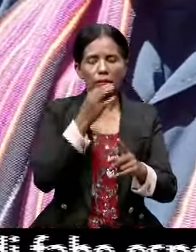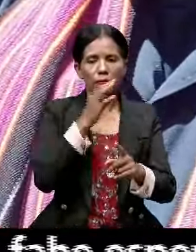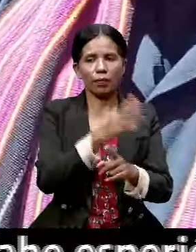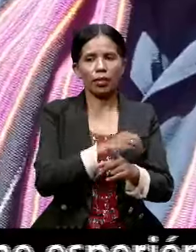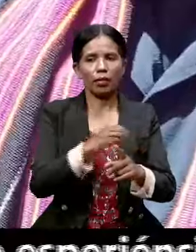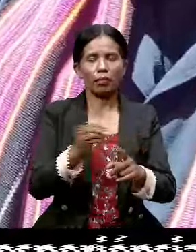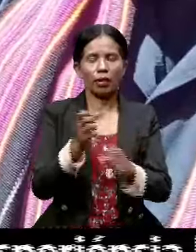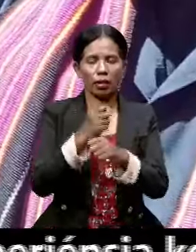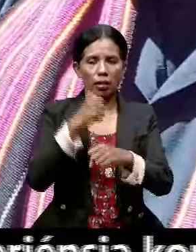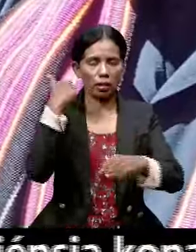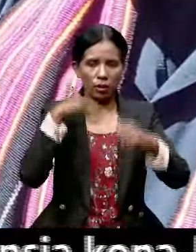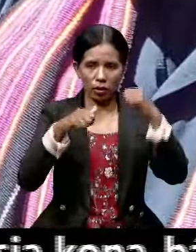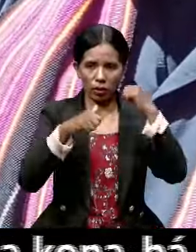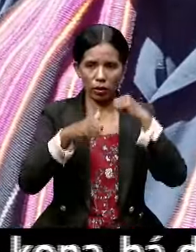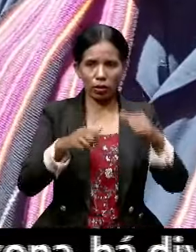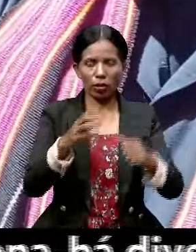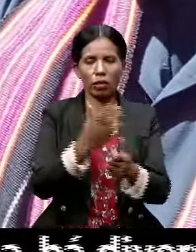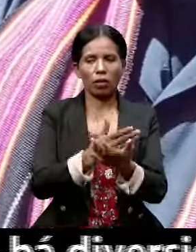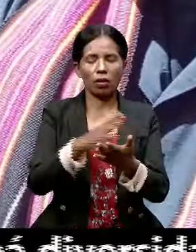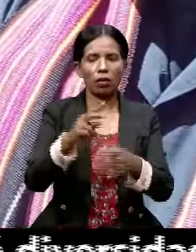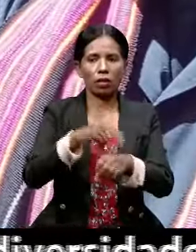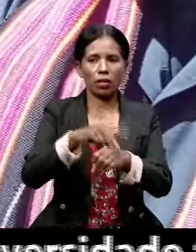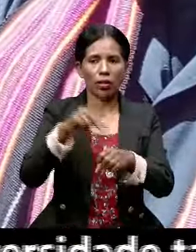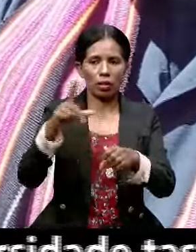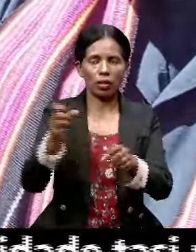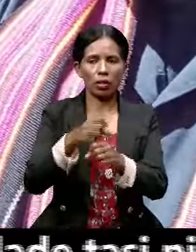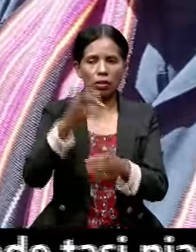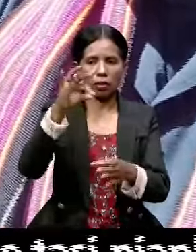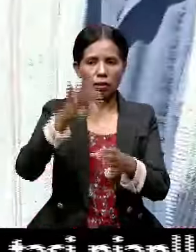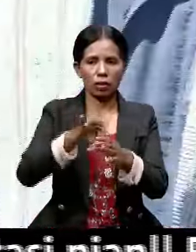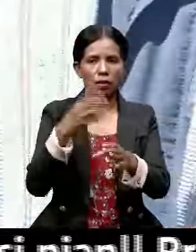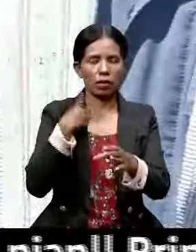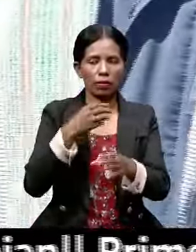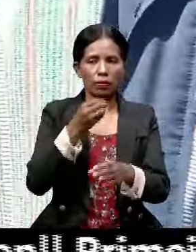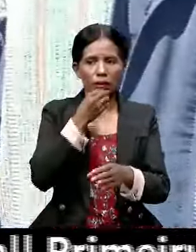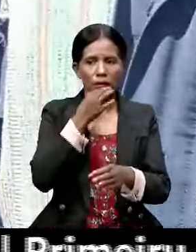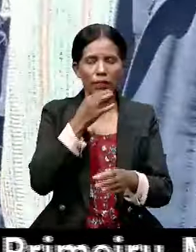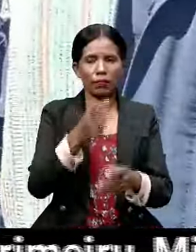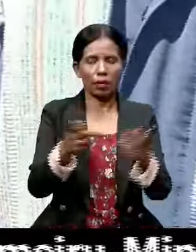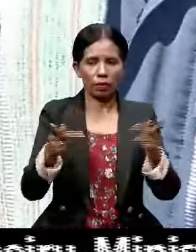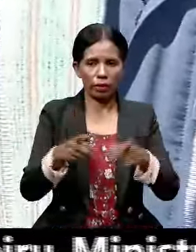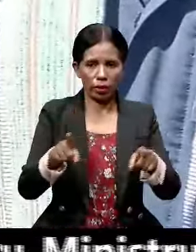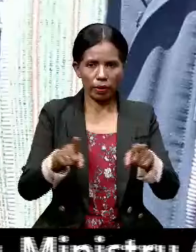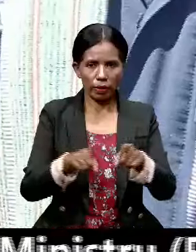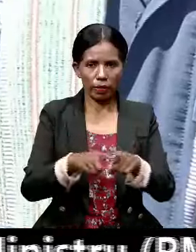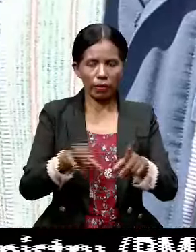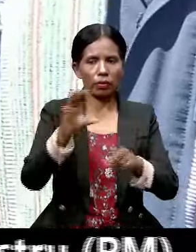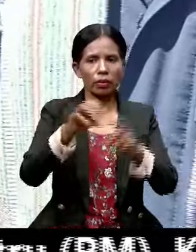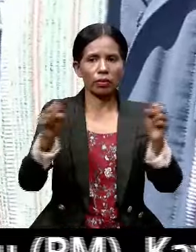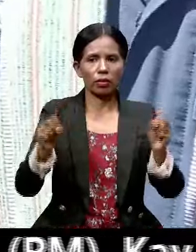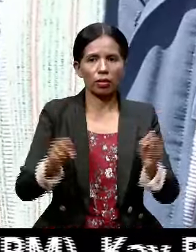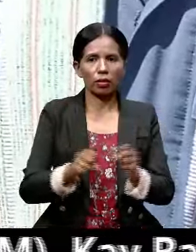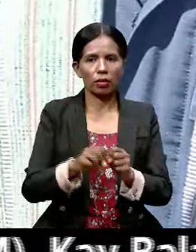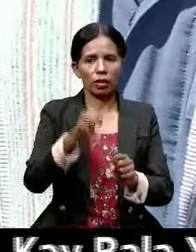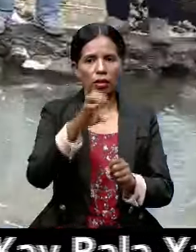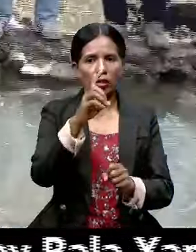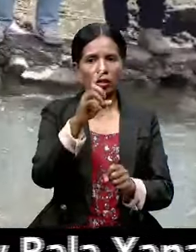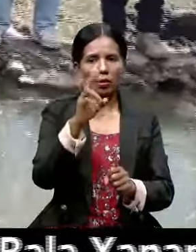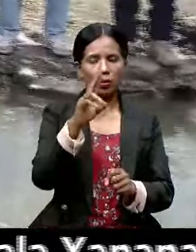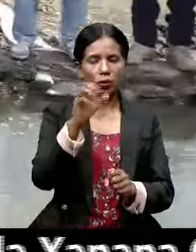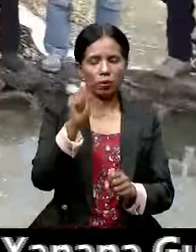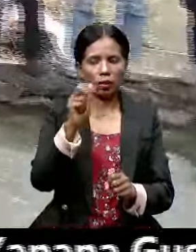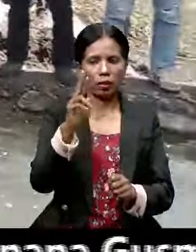halo atividade anessa, comemoração nacional, halo natra galtos, ita bele consumo. E a fatinga anessa, sefe suco soro, Eduardo do